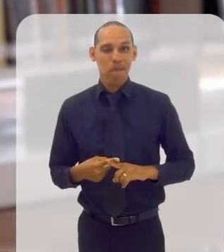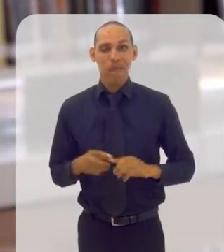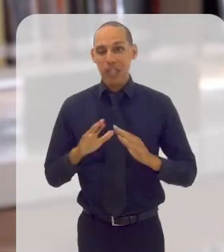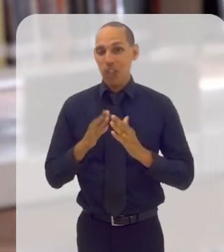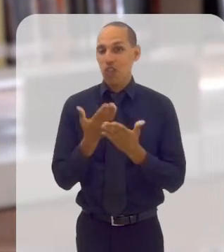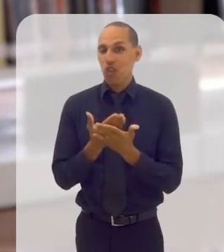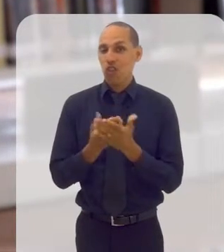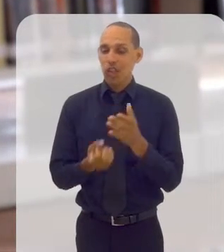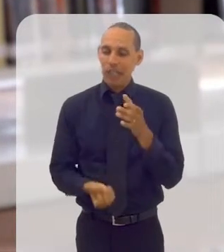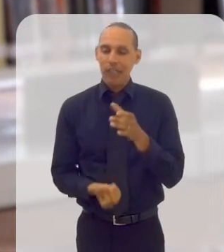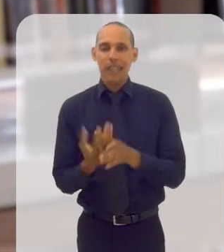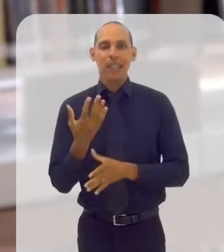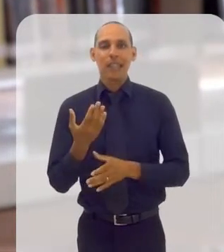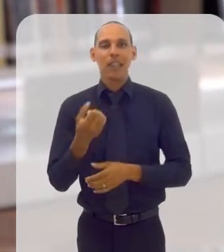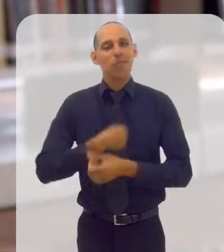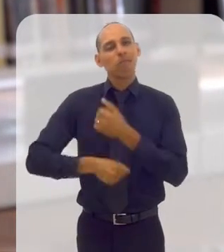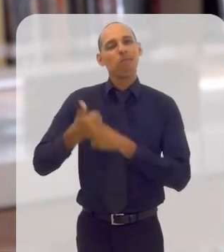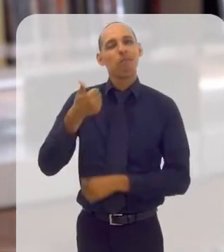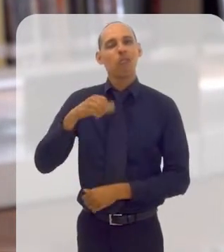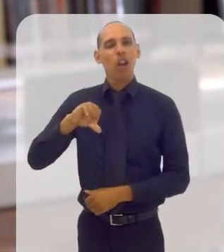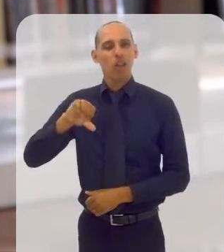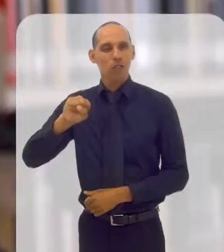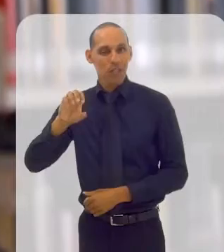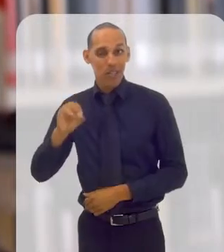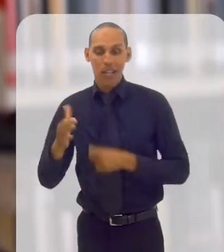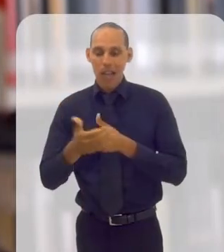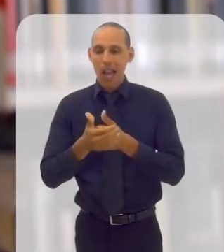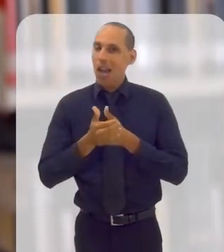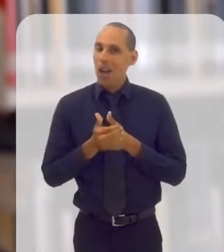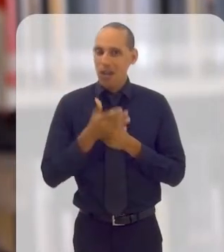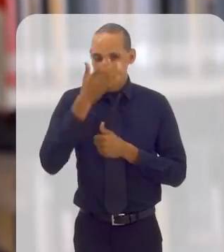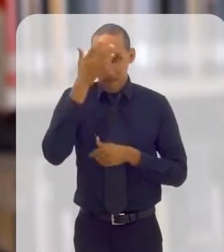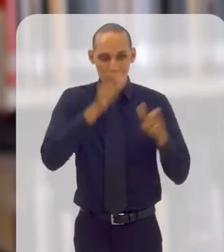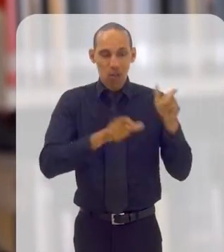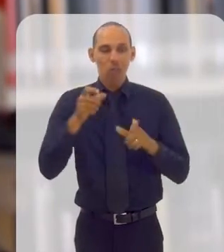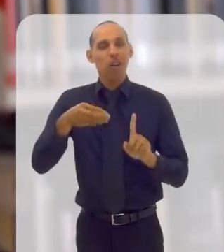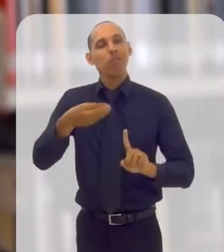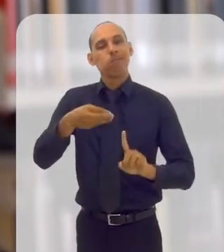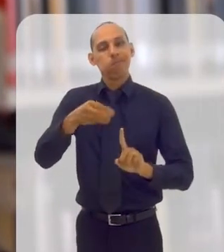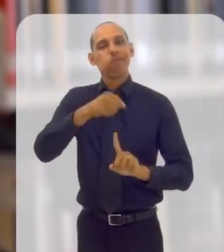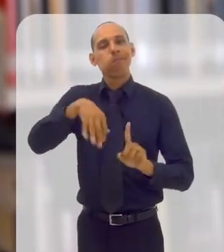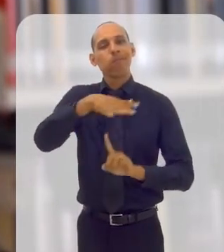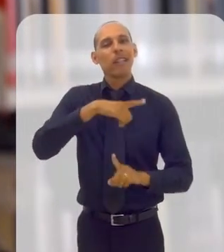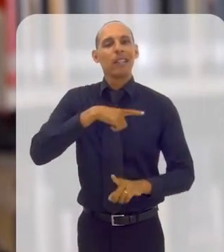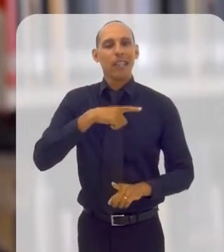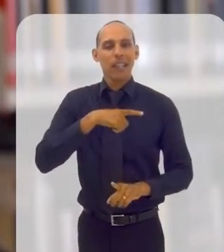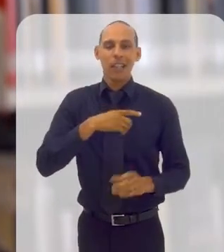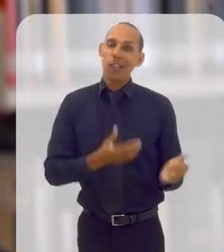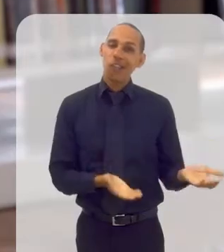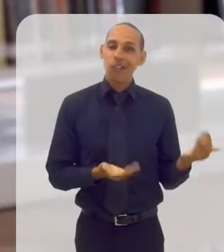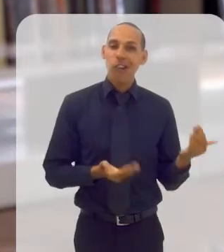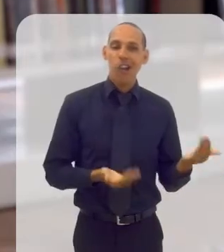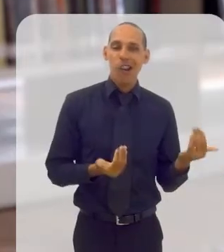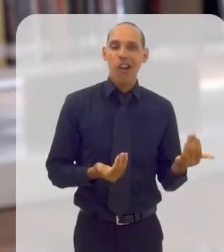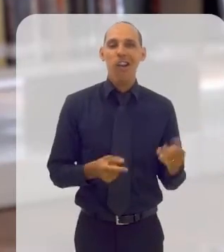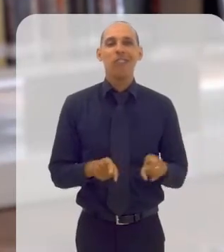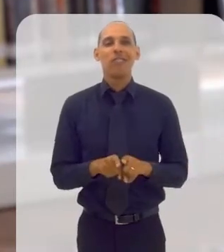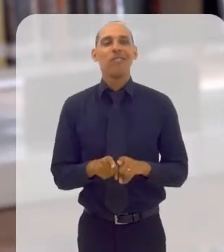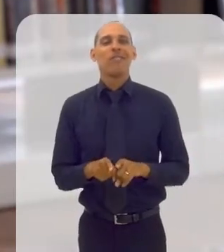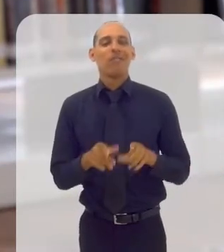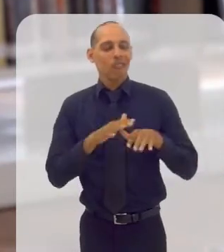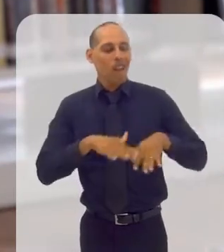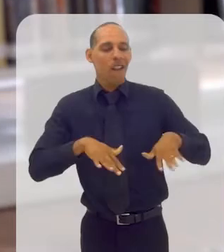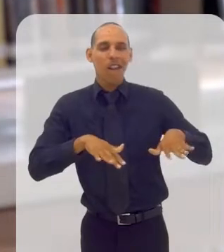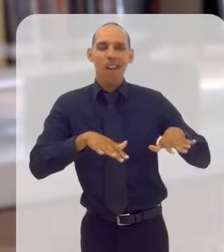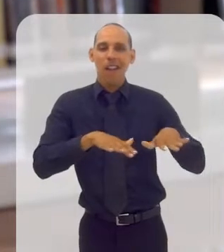porque a escola ela foi criada na década de 80 como um espaço de acolhimento para as pessoas em vulnerabilidade social, para jovens